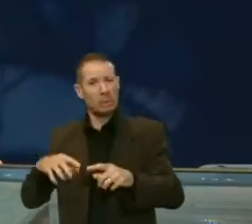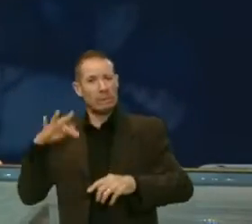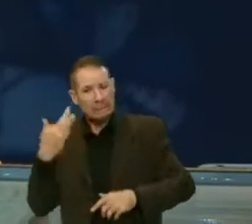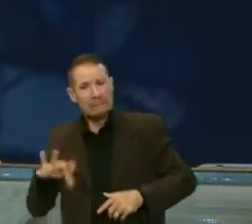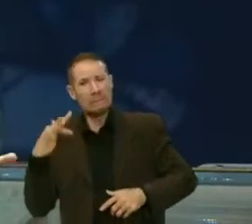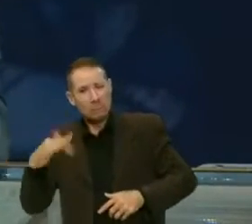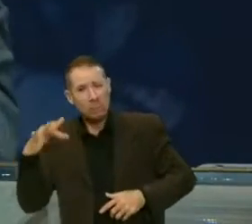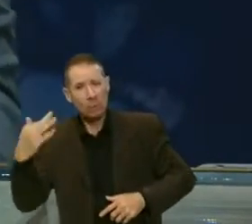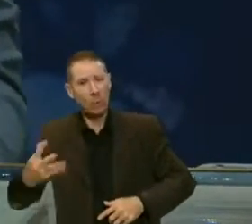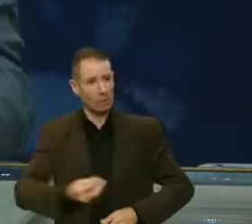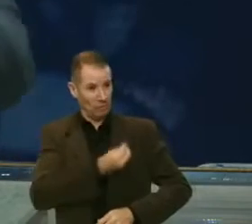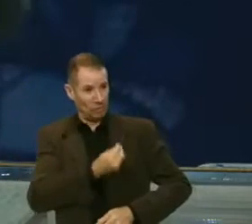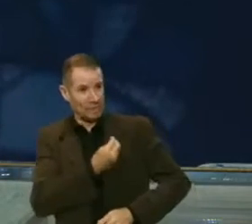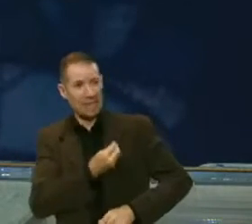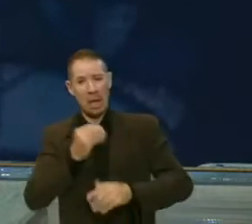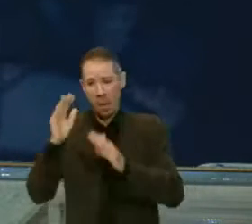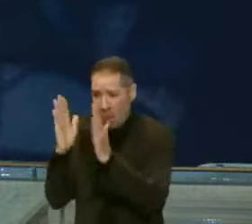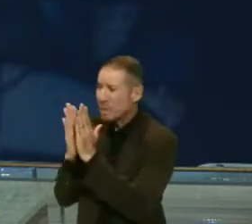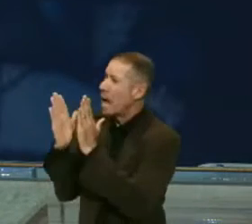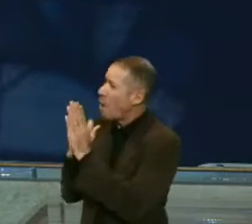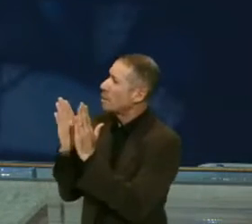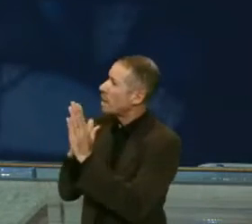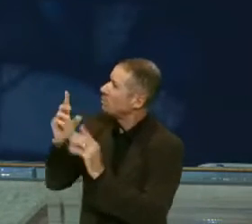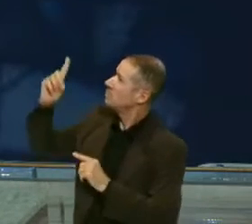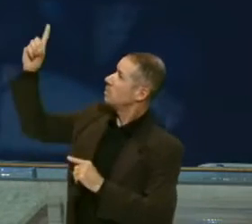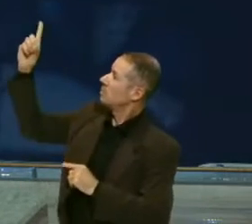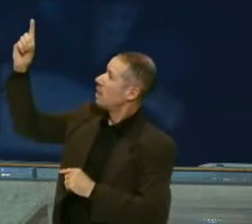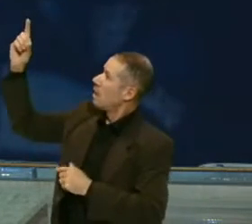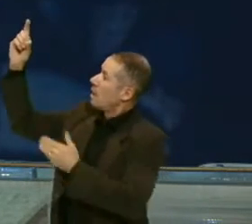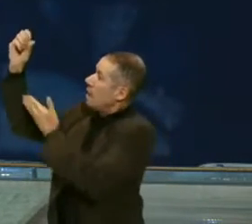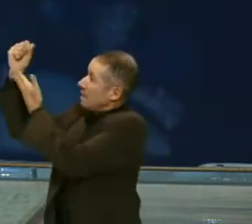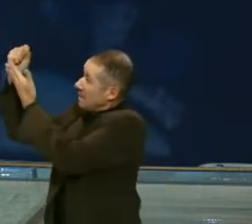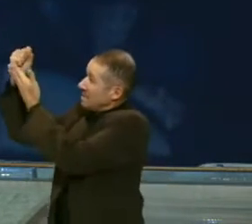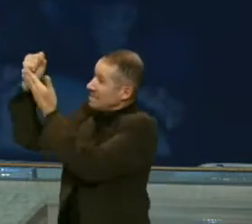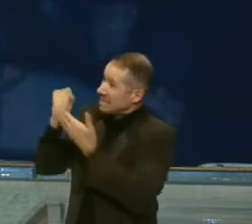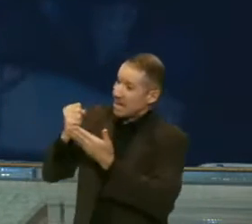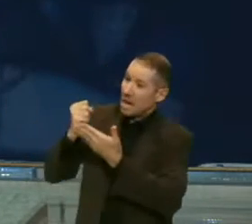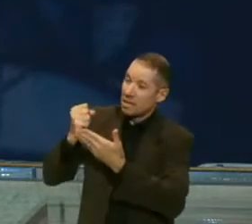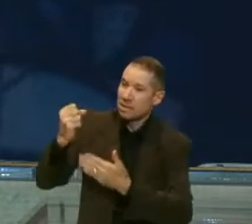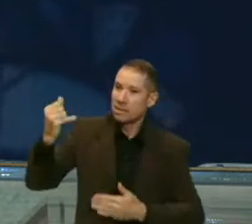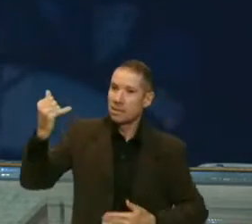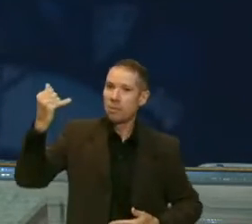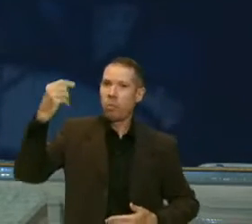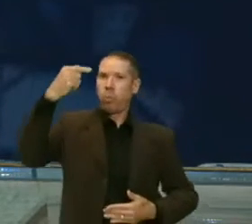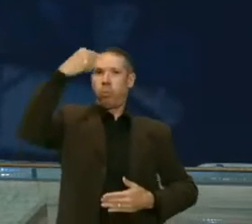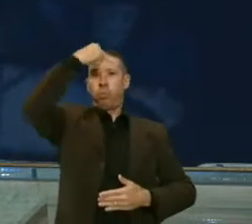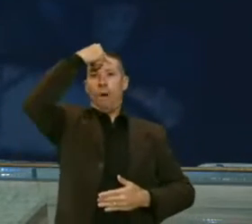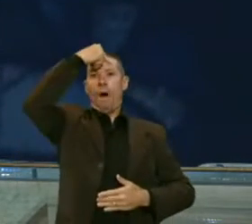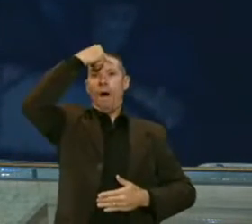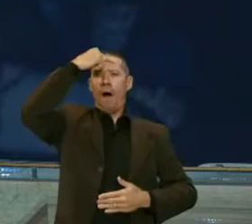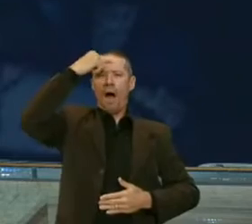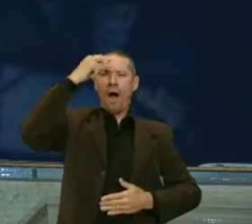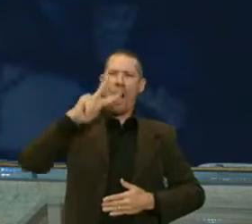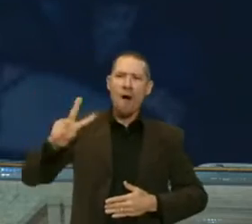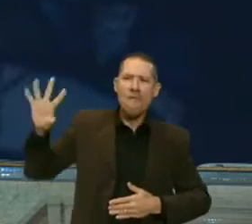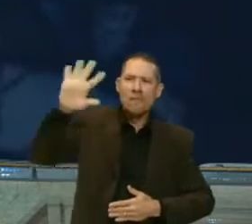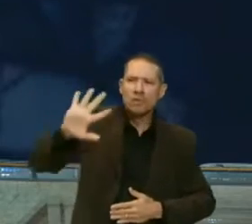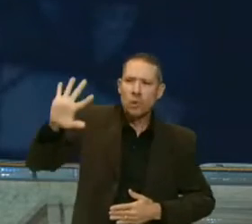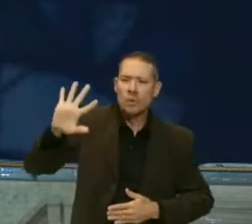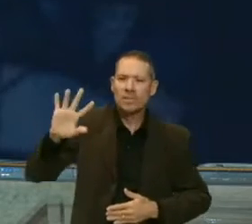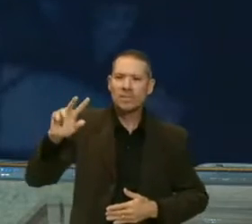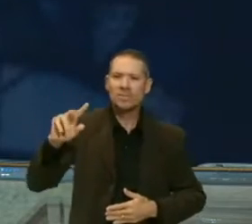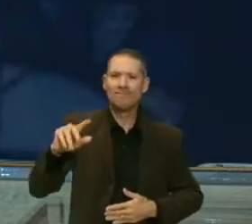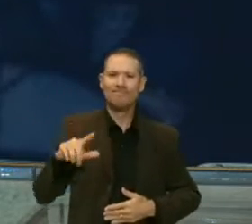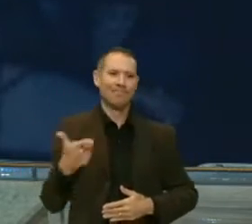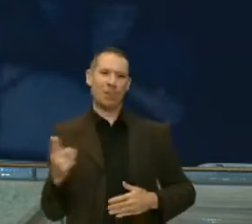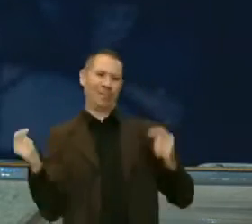dor, enquanto nós oramos, Deus traz na memória visões que não somos capazes de